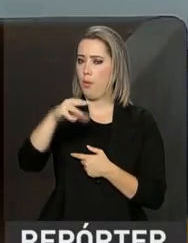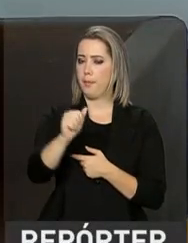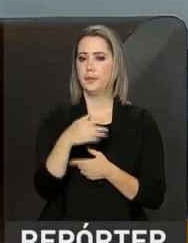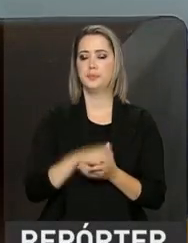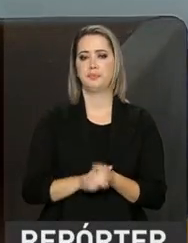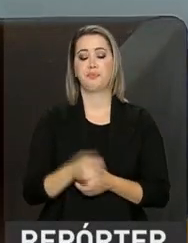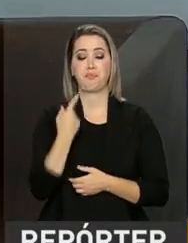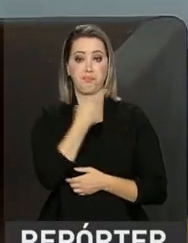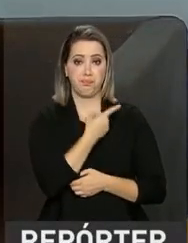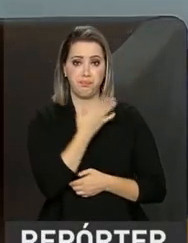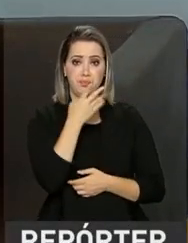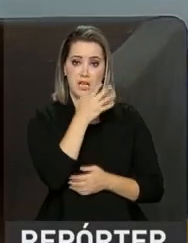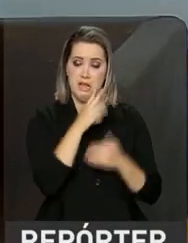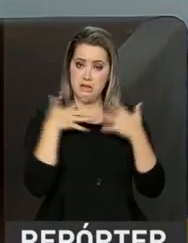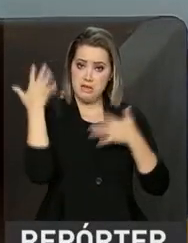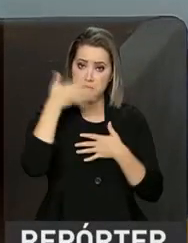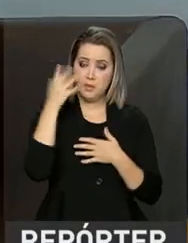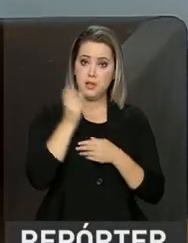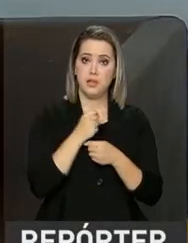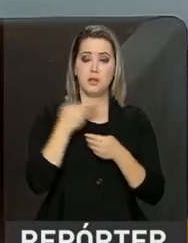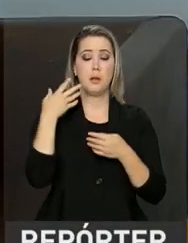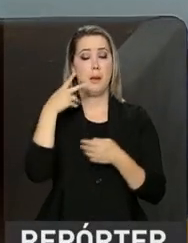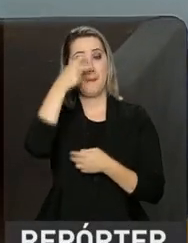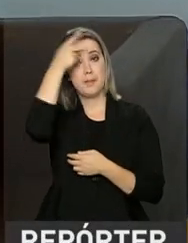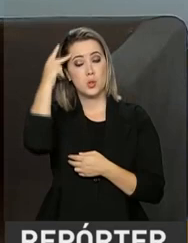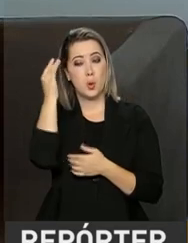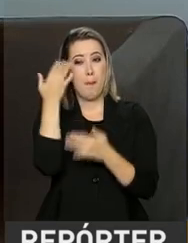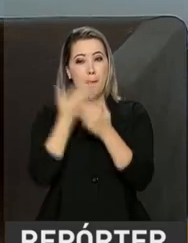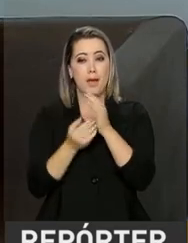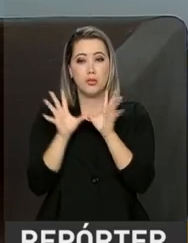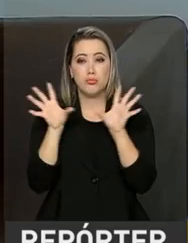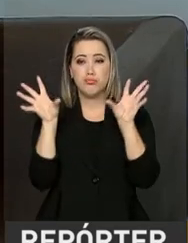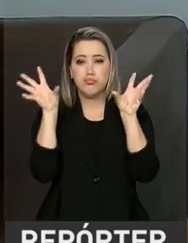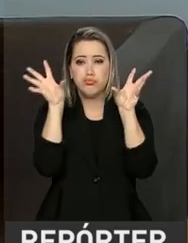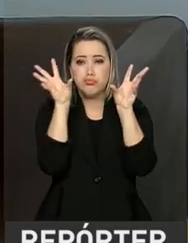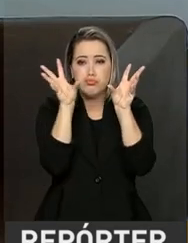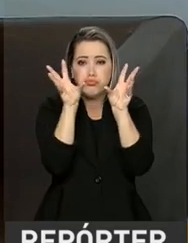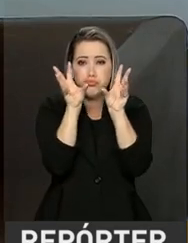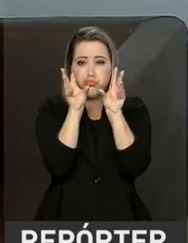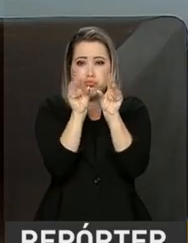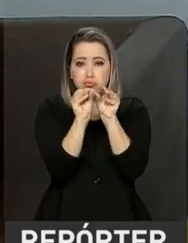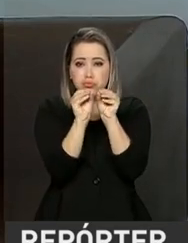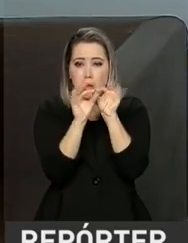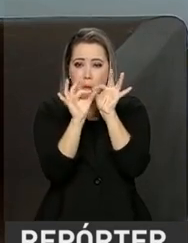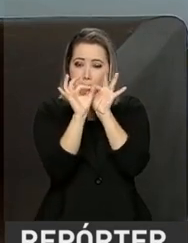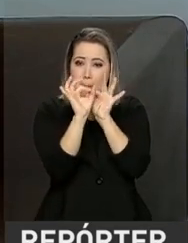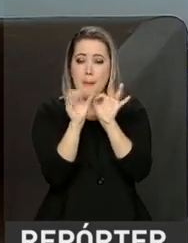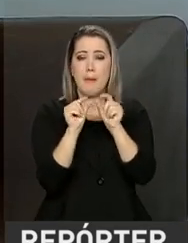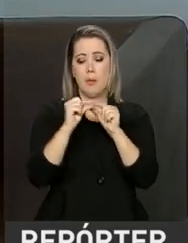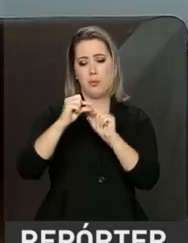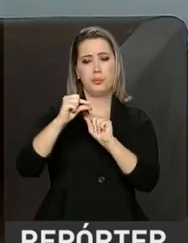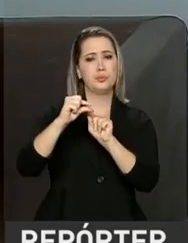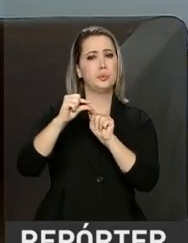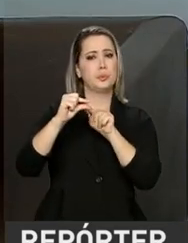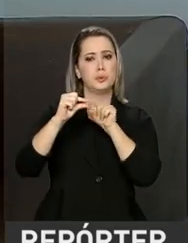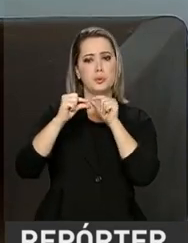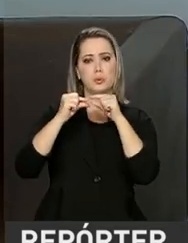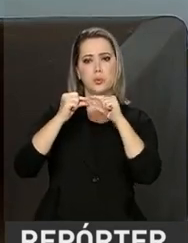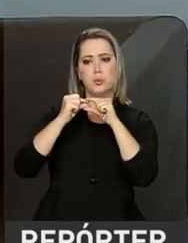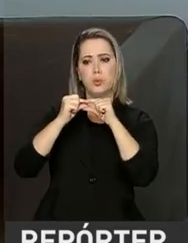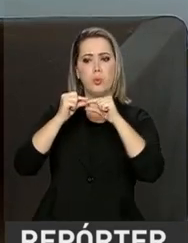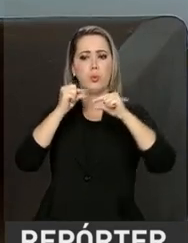o campo até enxergar através como se tivesse olhando por um tubinho de